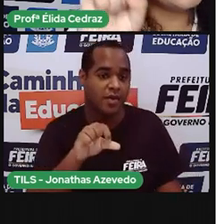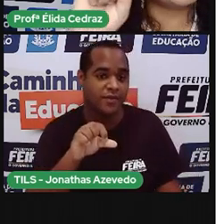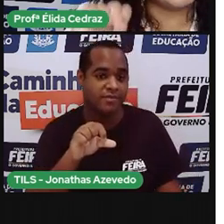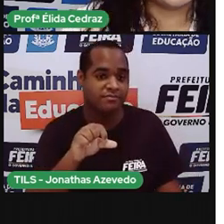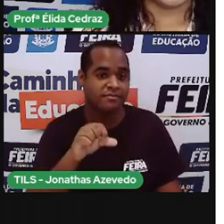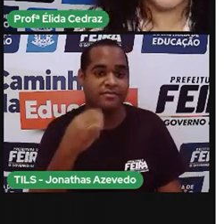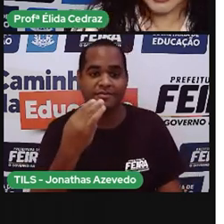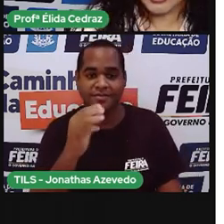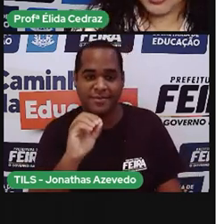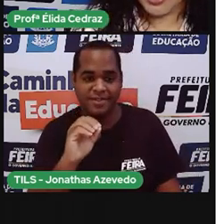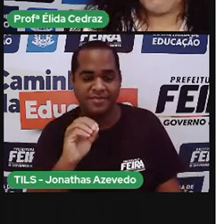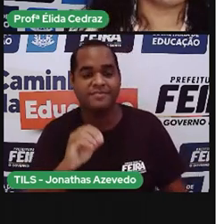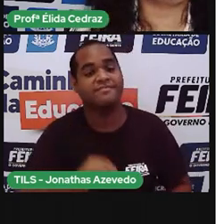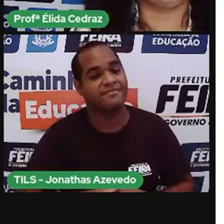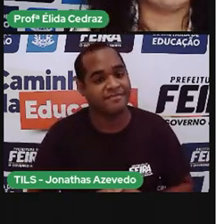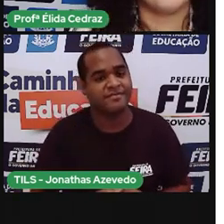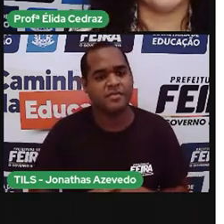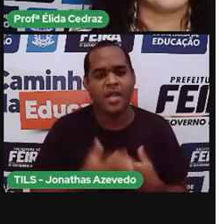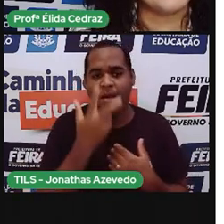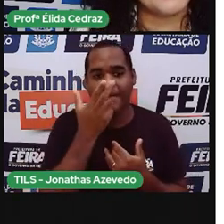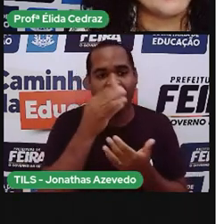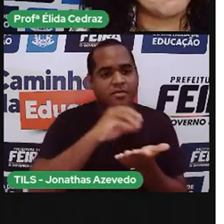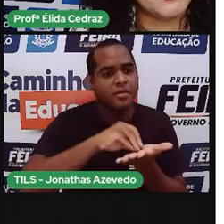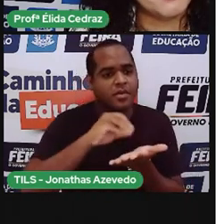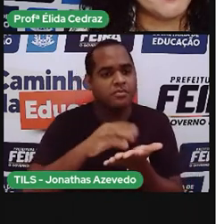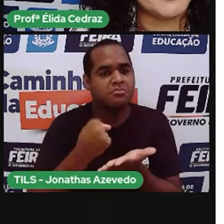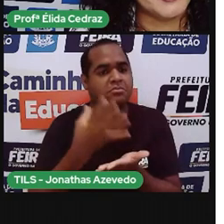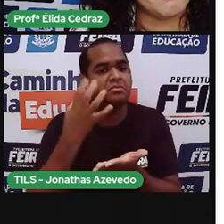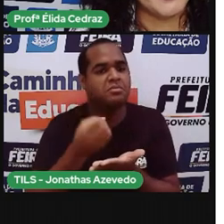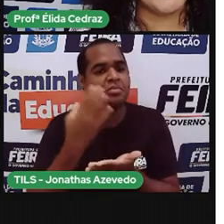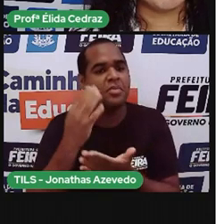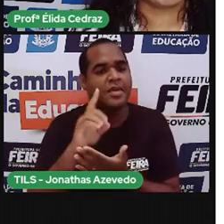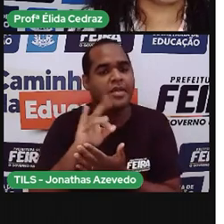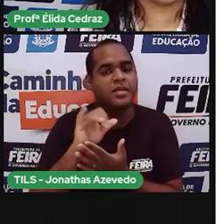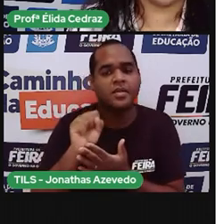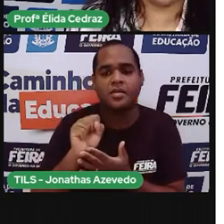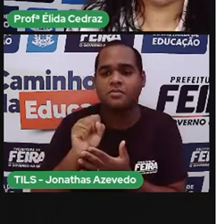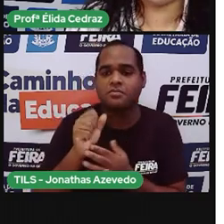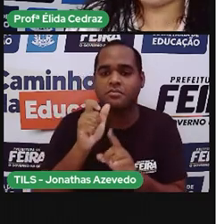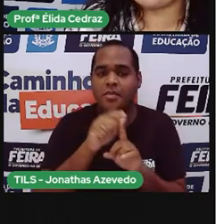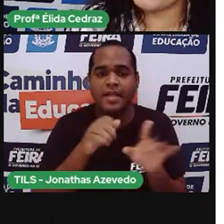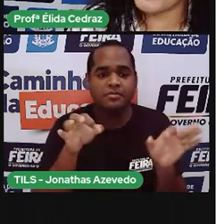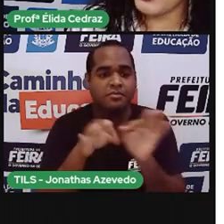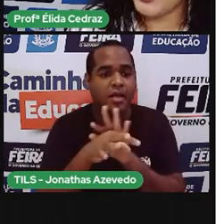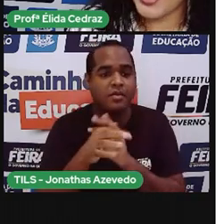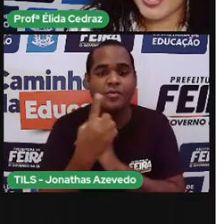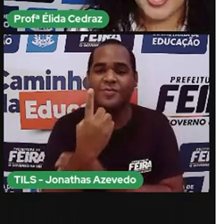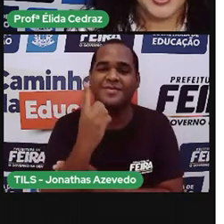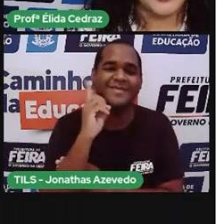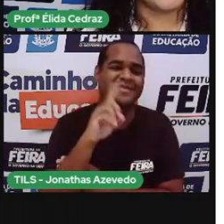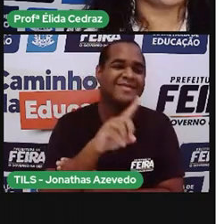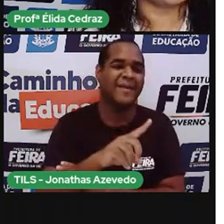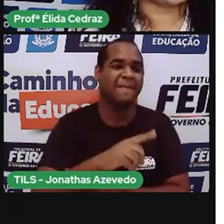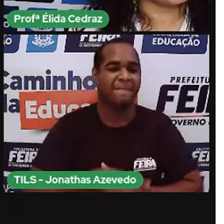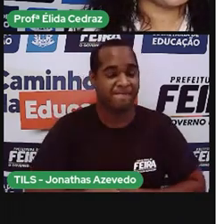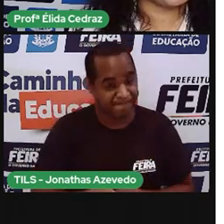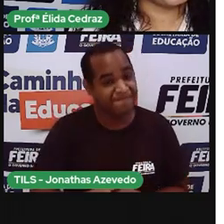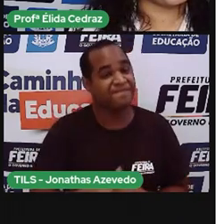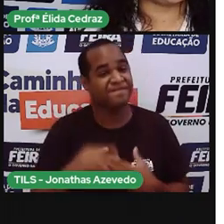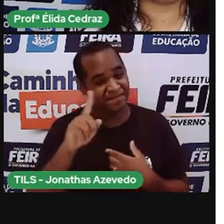e 30 então tá faltando quanto cheias parecendo aí acabar um Gêmea